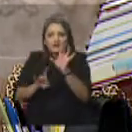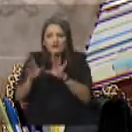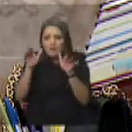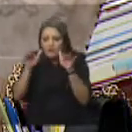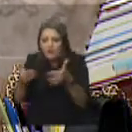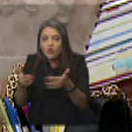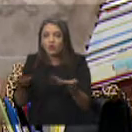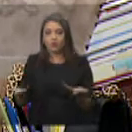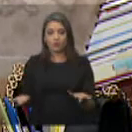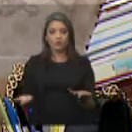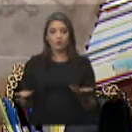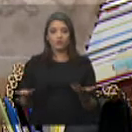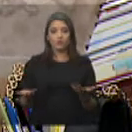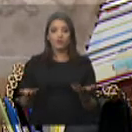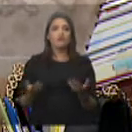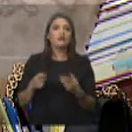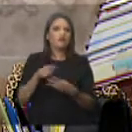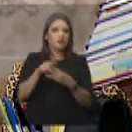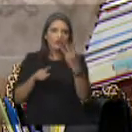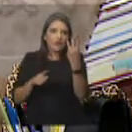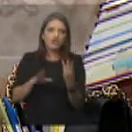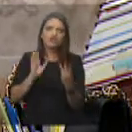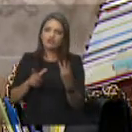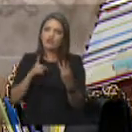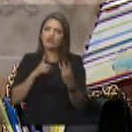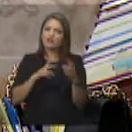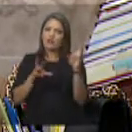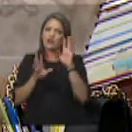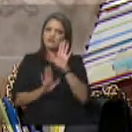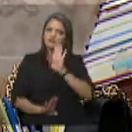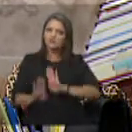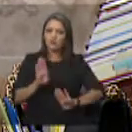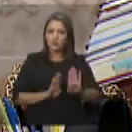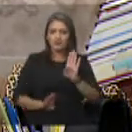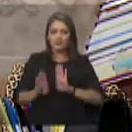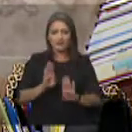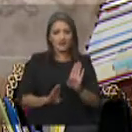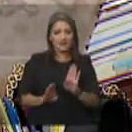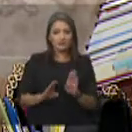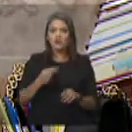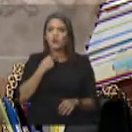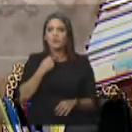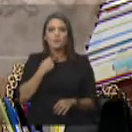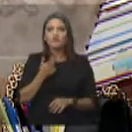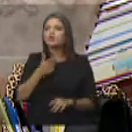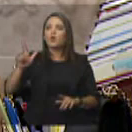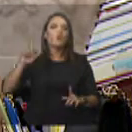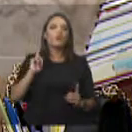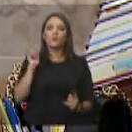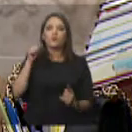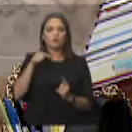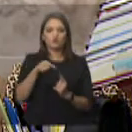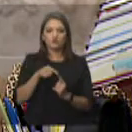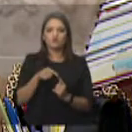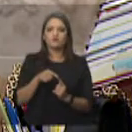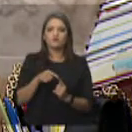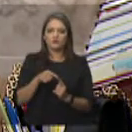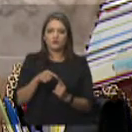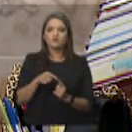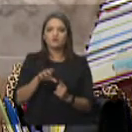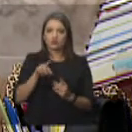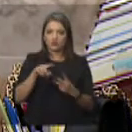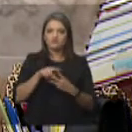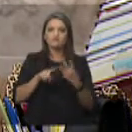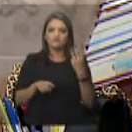como ampliar isso e colocar alguma situação que esteja fora. Não pode ter outro objetivo que não seja